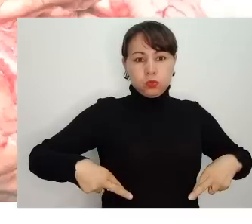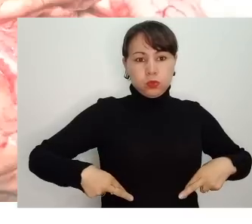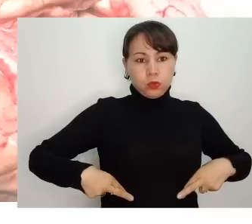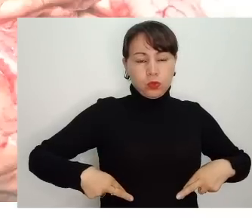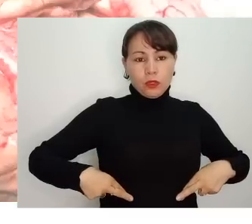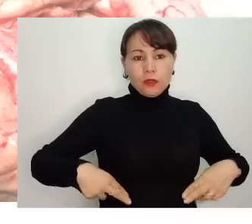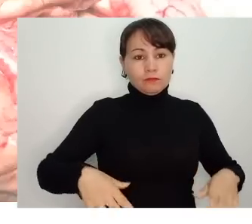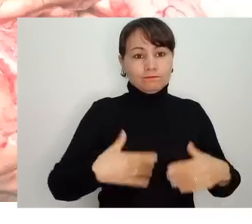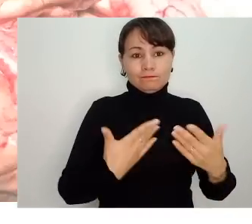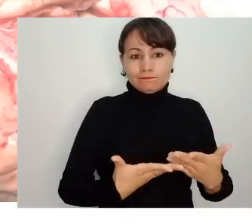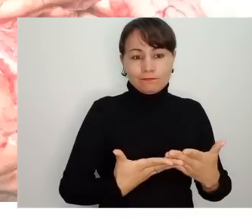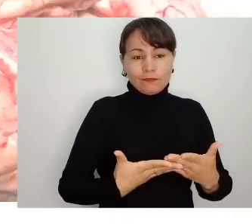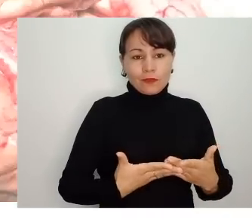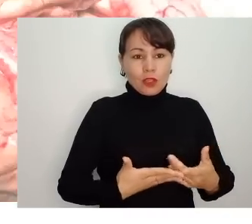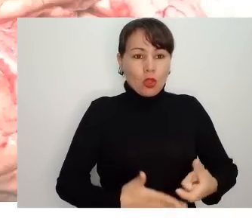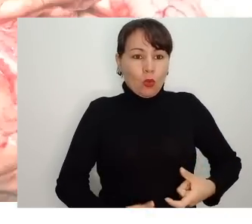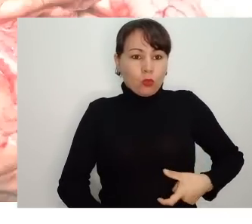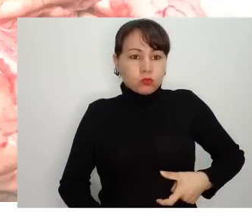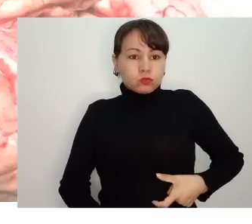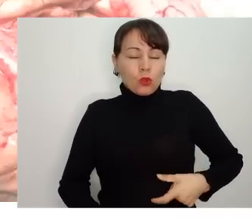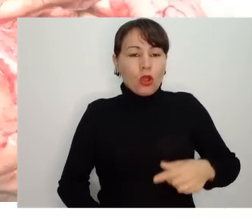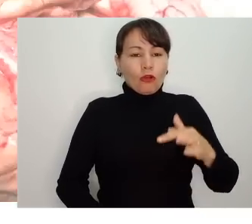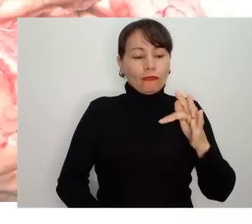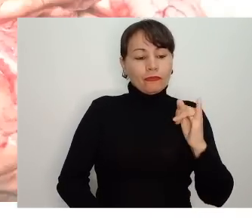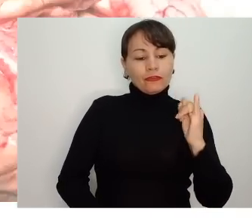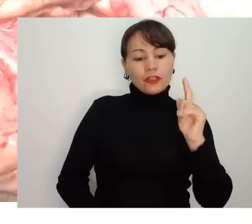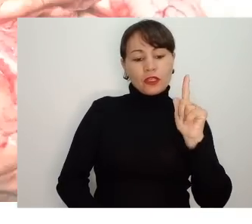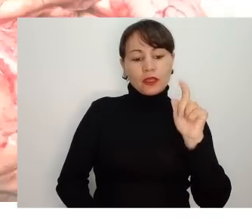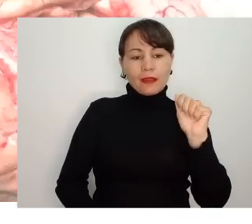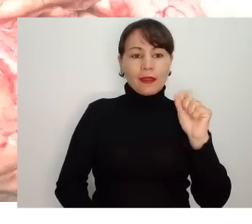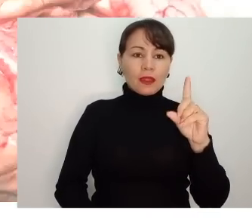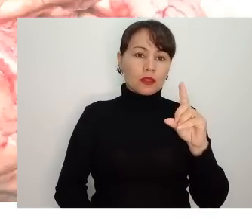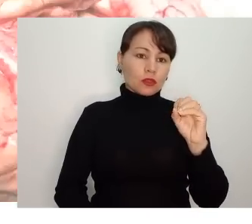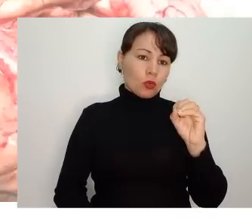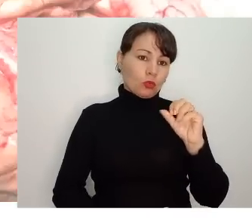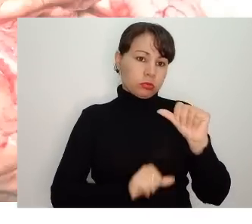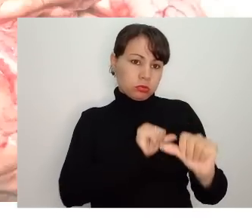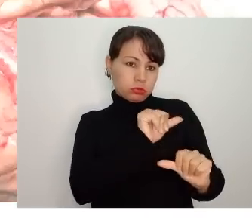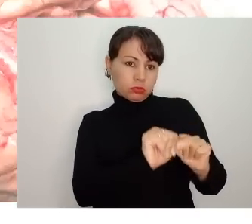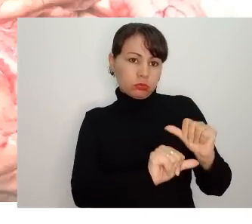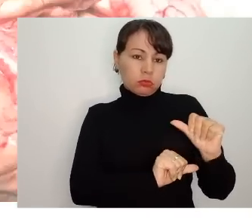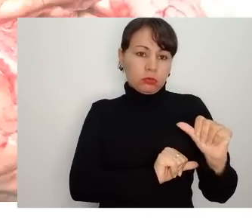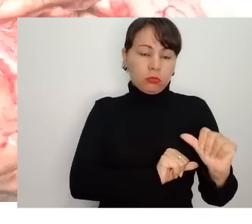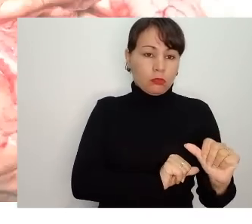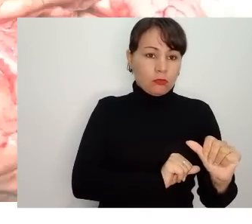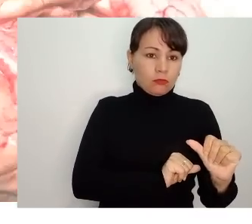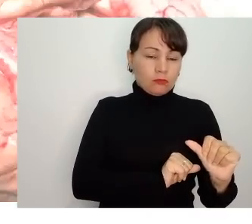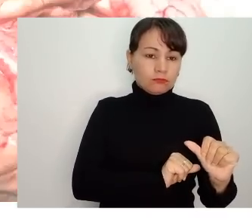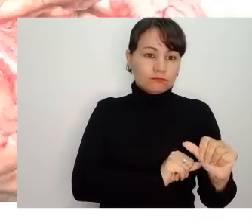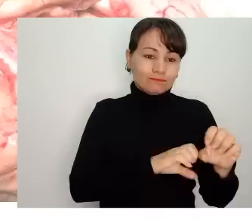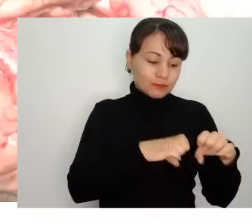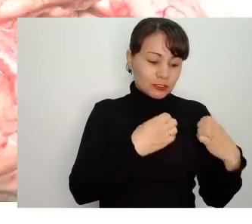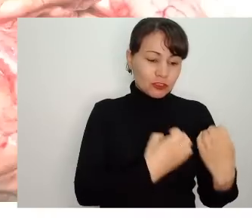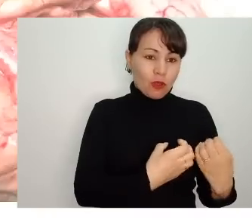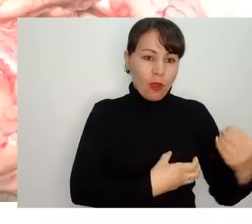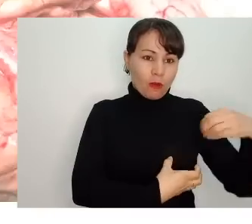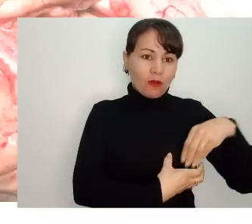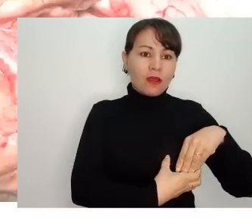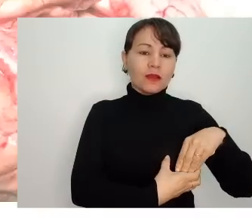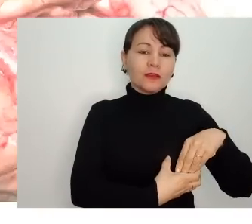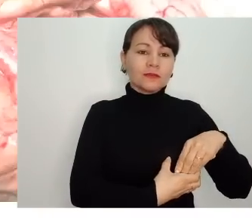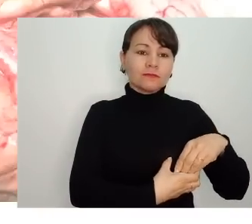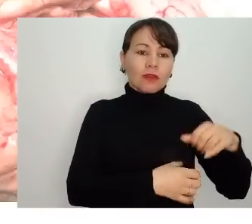efizema pulmonar, assim como um fígado que está com alguma alteração, né,